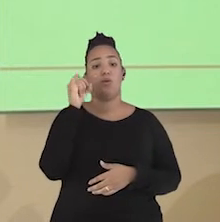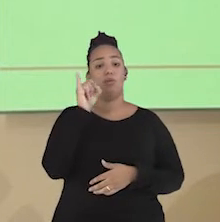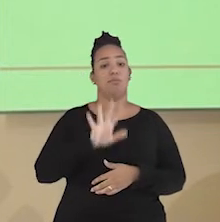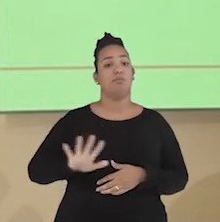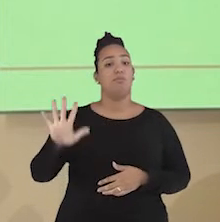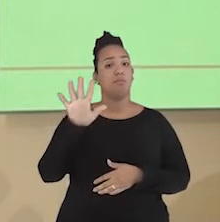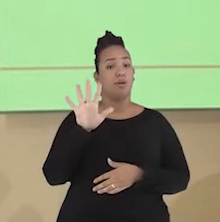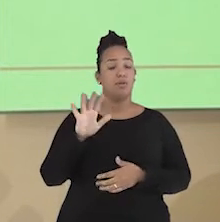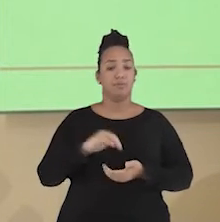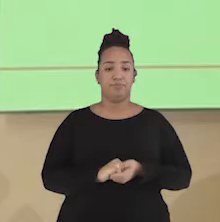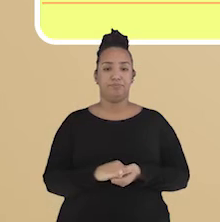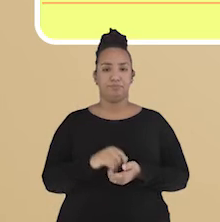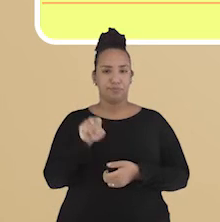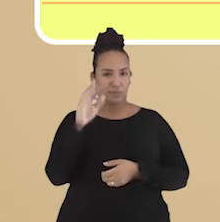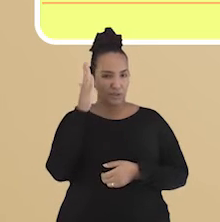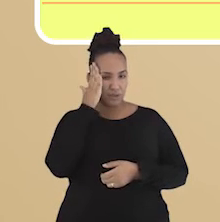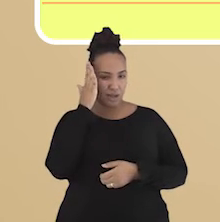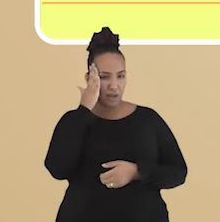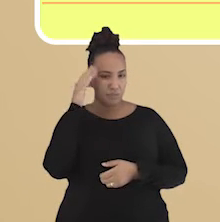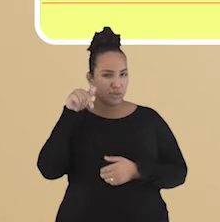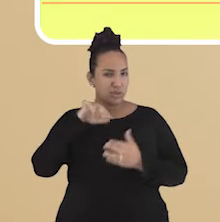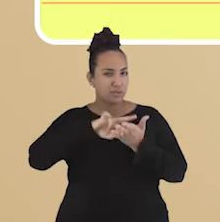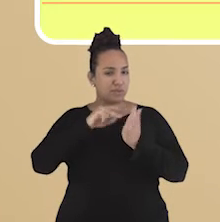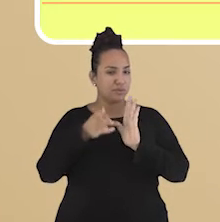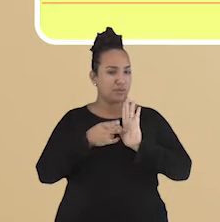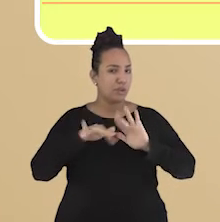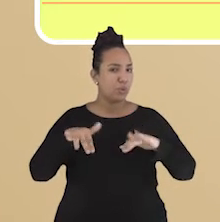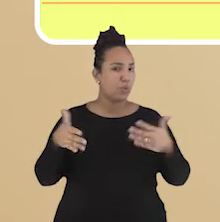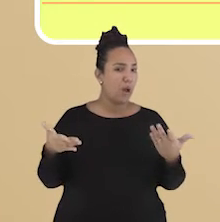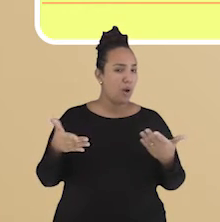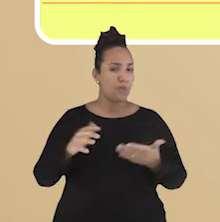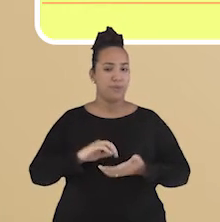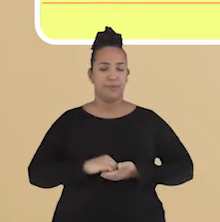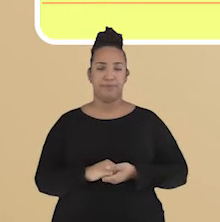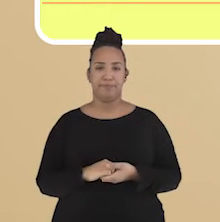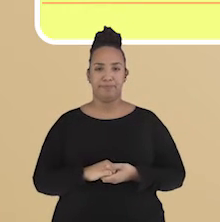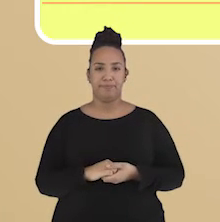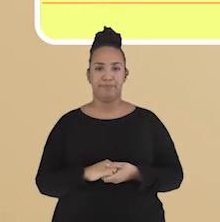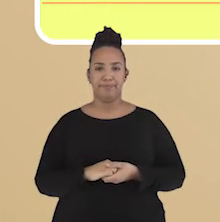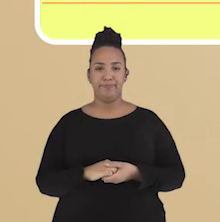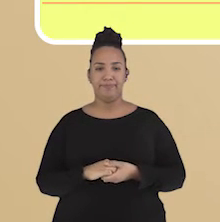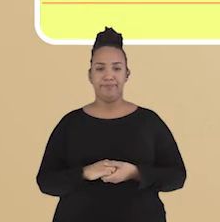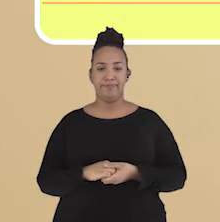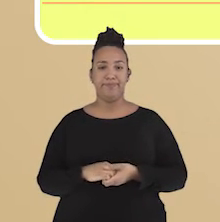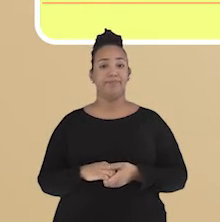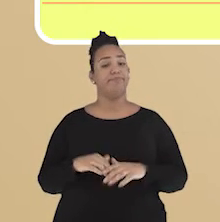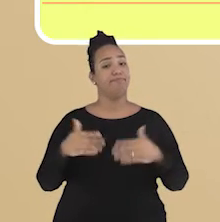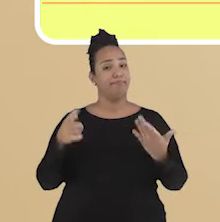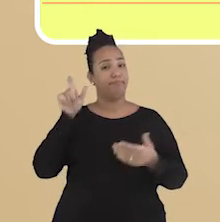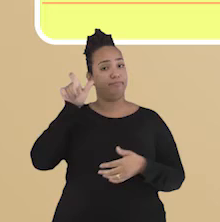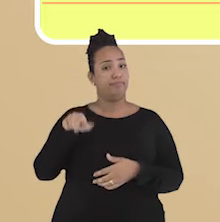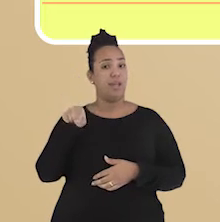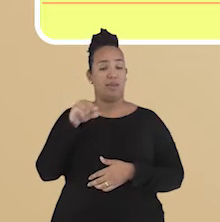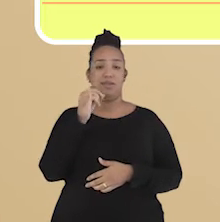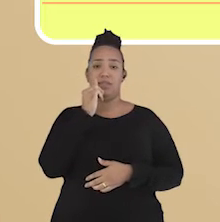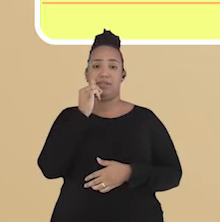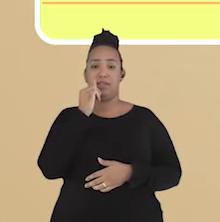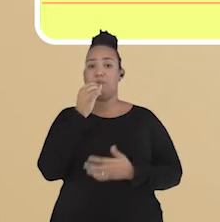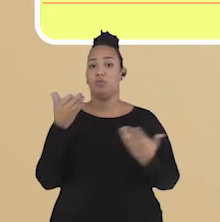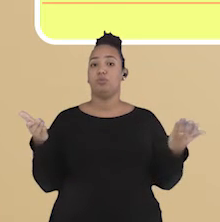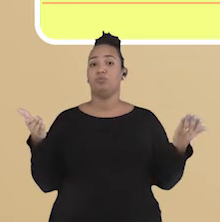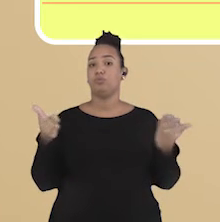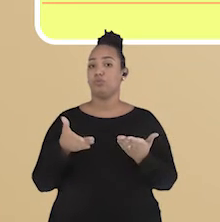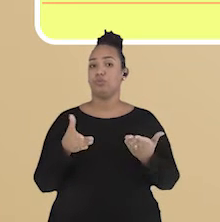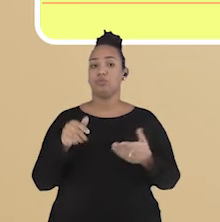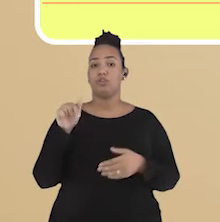Observem essa imagem. Você sabe me dizer qual é o significado desse sinal? Ele é um exemplo prático de